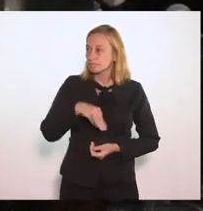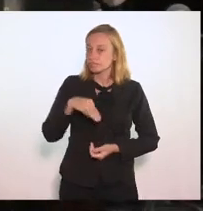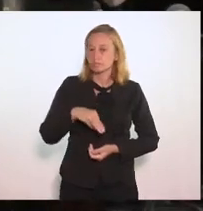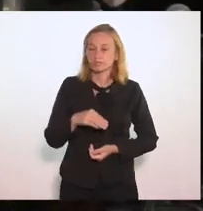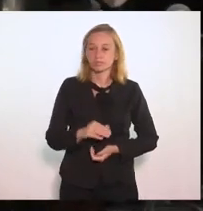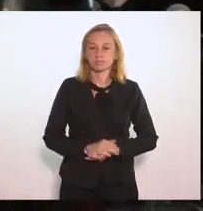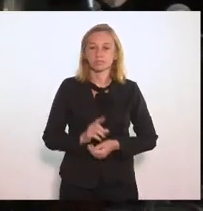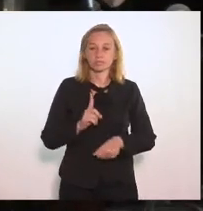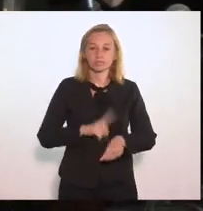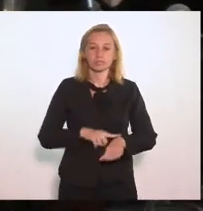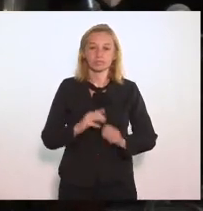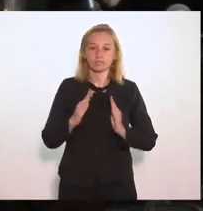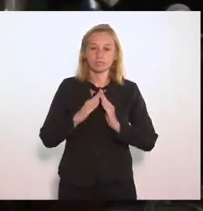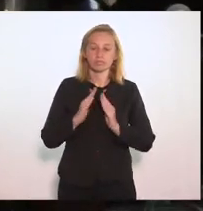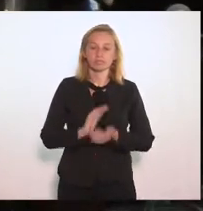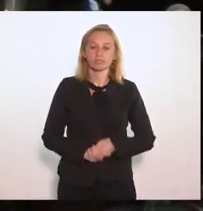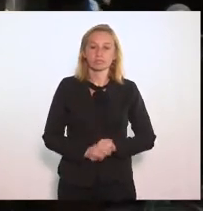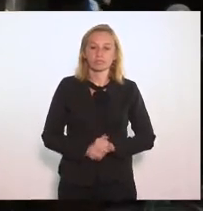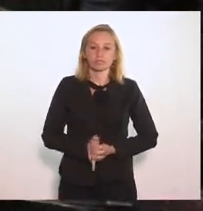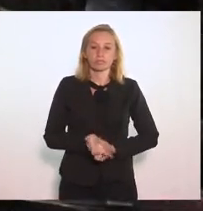10 minutos No tempo regimental